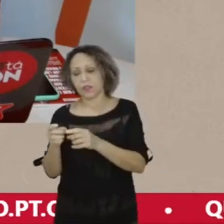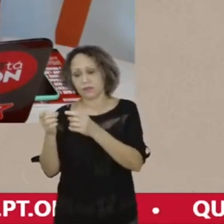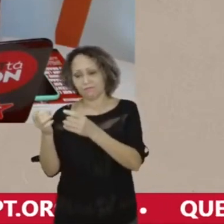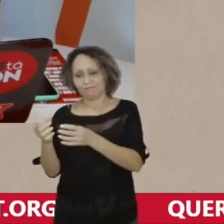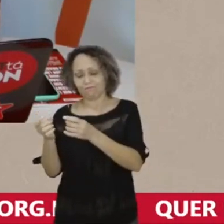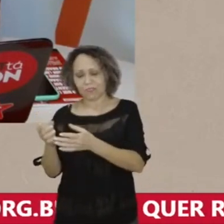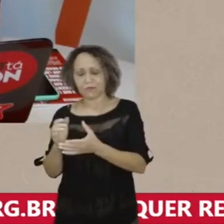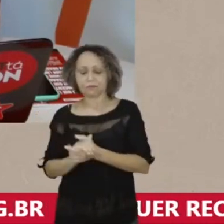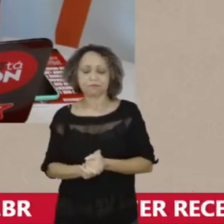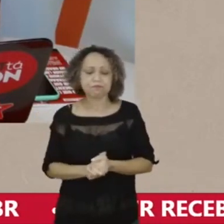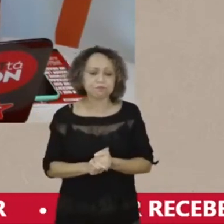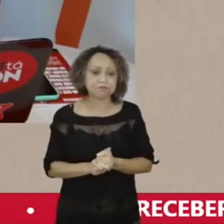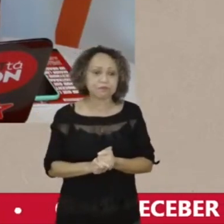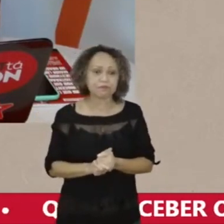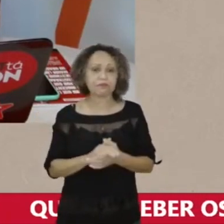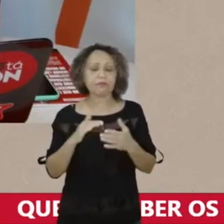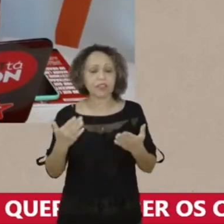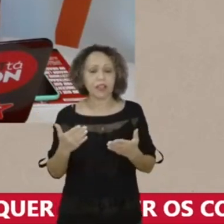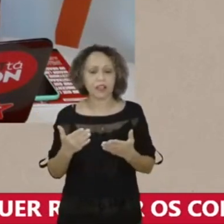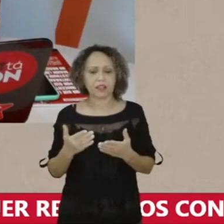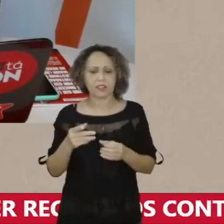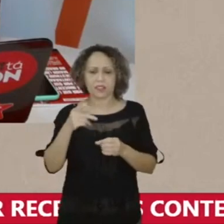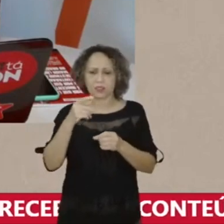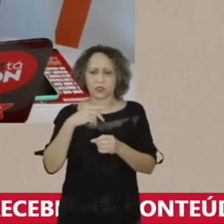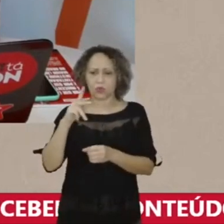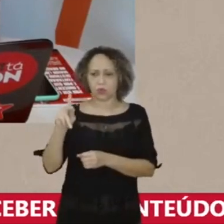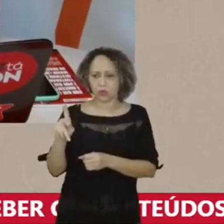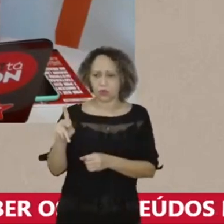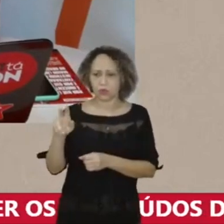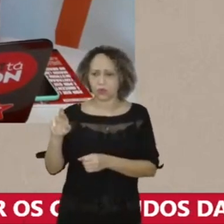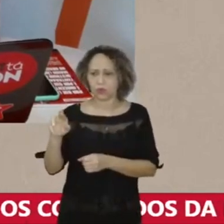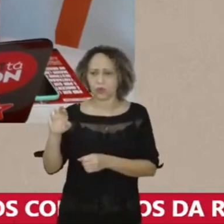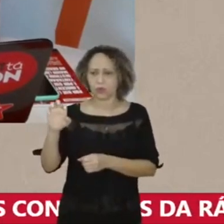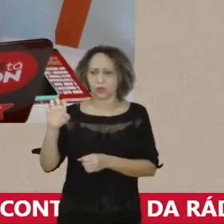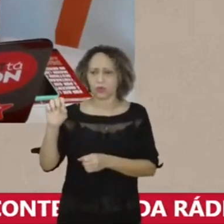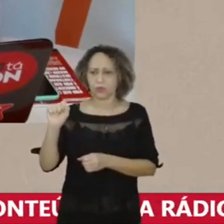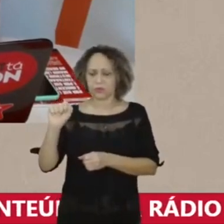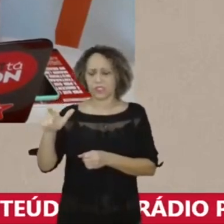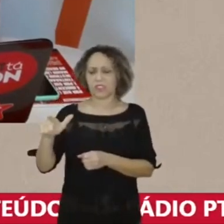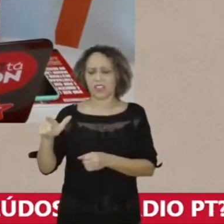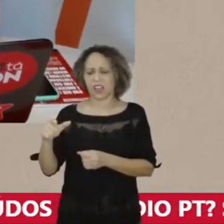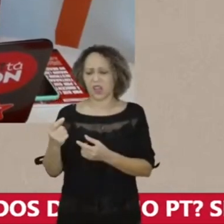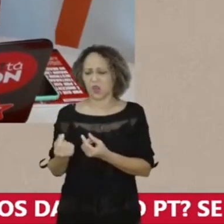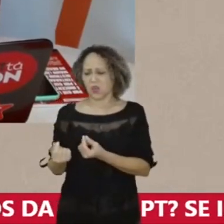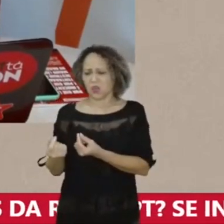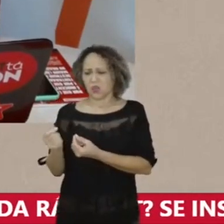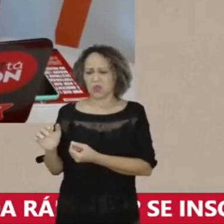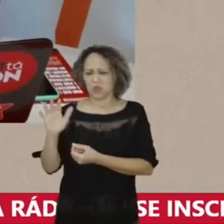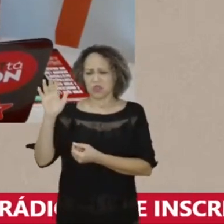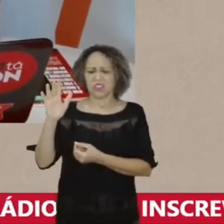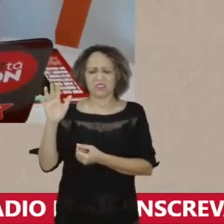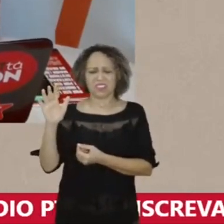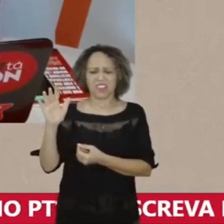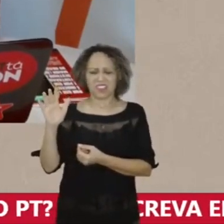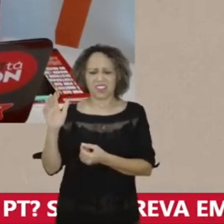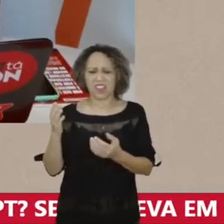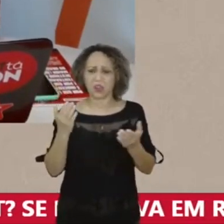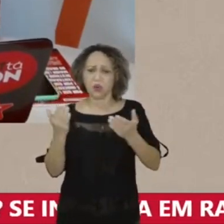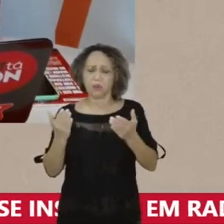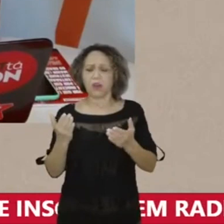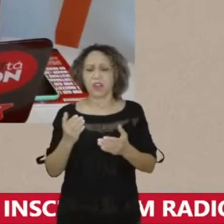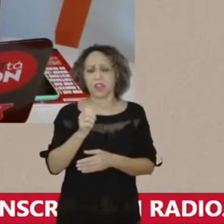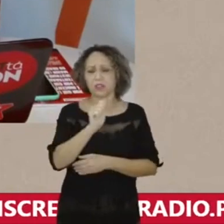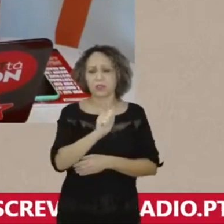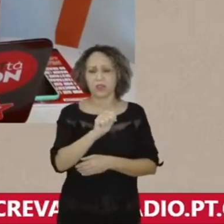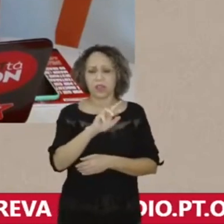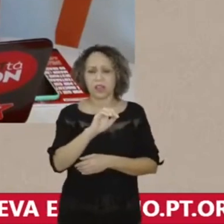do pré-sal, não é, são equiparáveis aos custos da Arábia Saudita, os custos de refino da Petrobras são muito baixos, é uma empresa muito